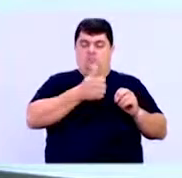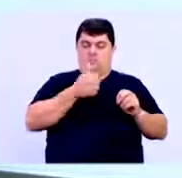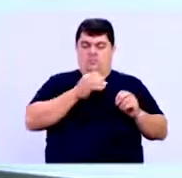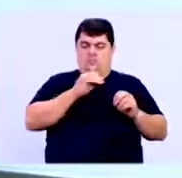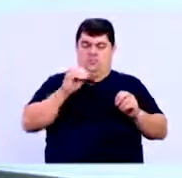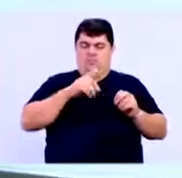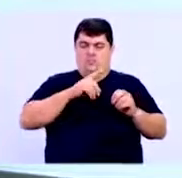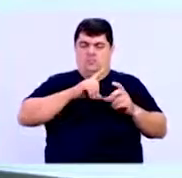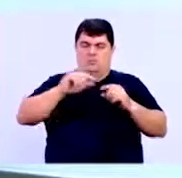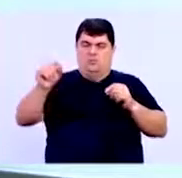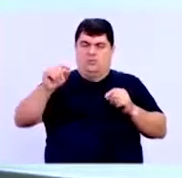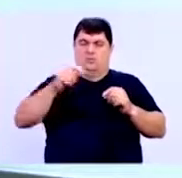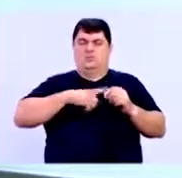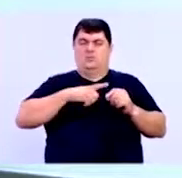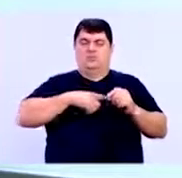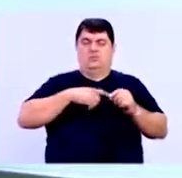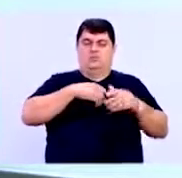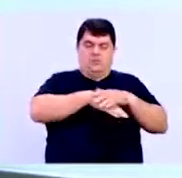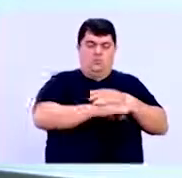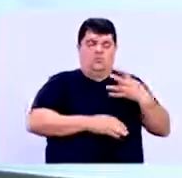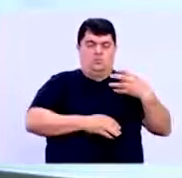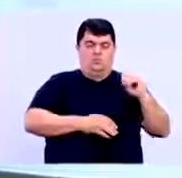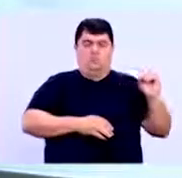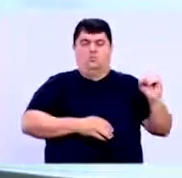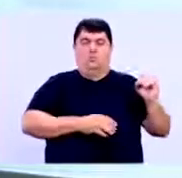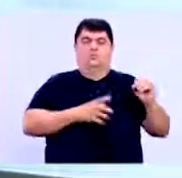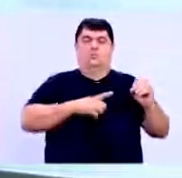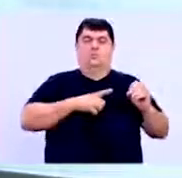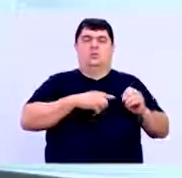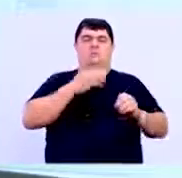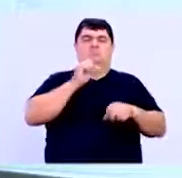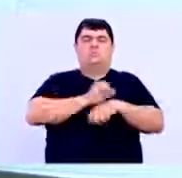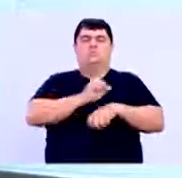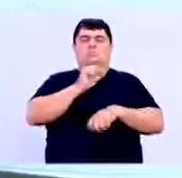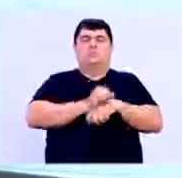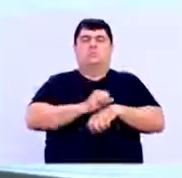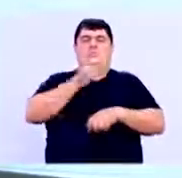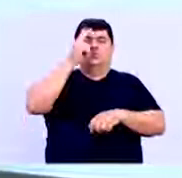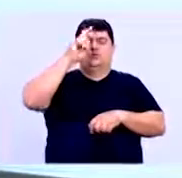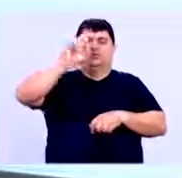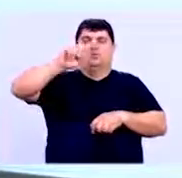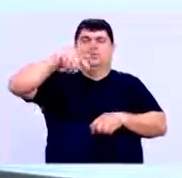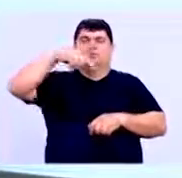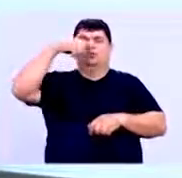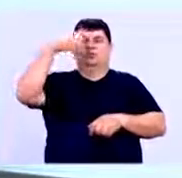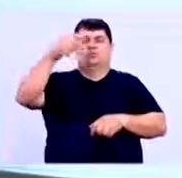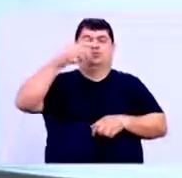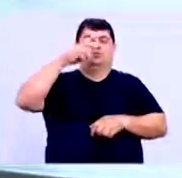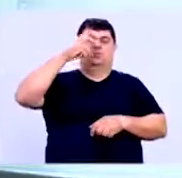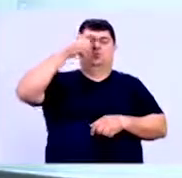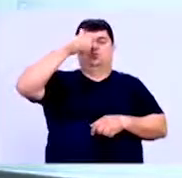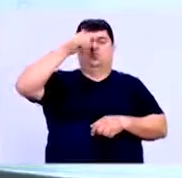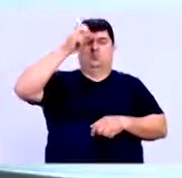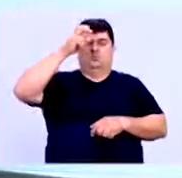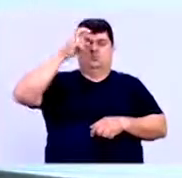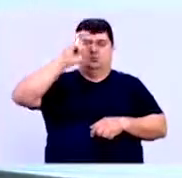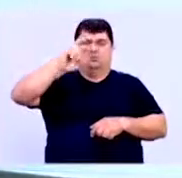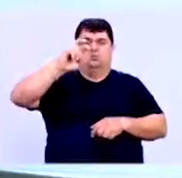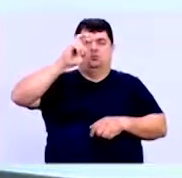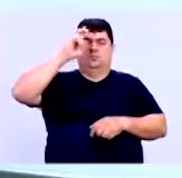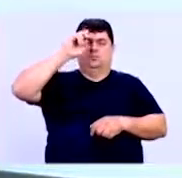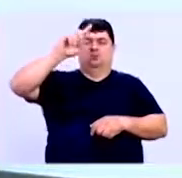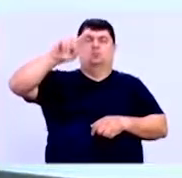caixa R$ 400. E tem a previsibilidade em receber 2 dias depois, 15 dias depois, 20 dias depois,